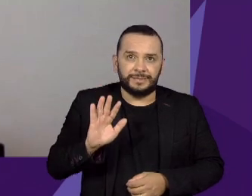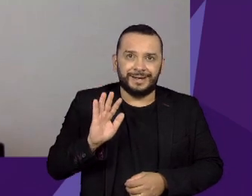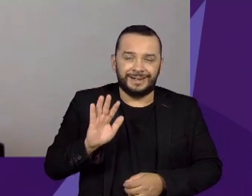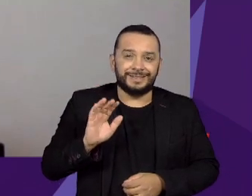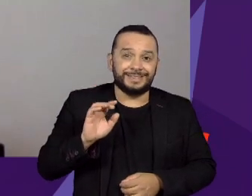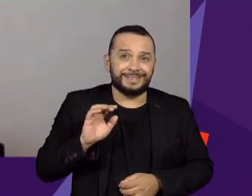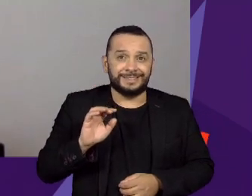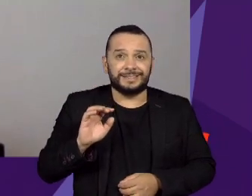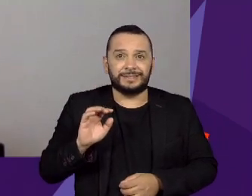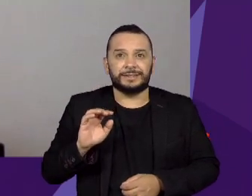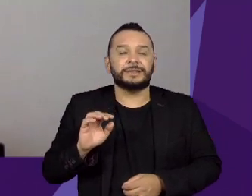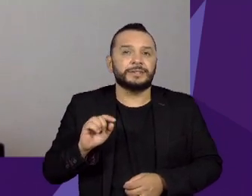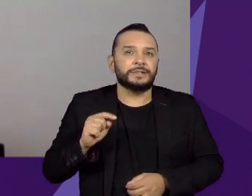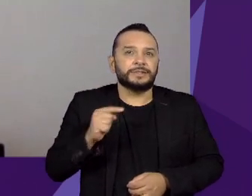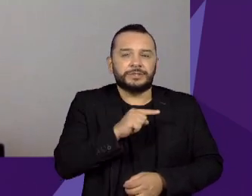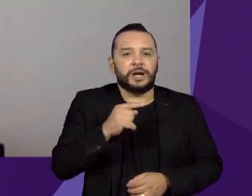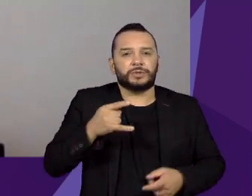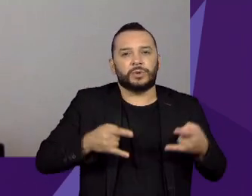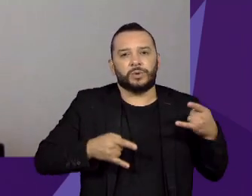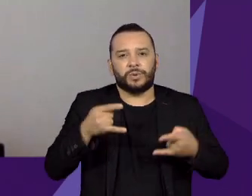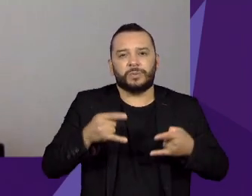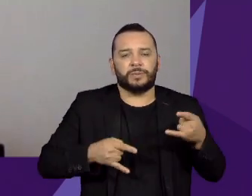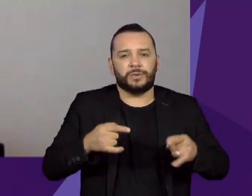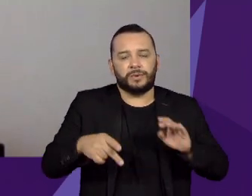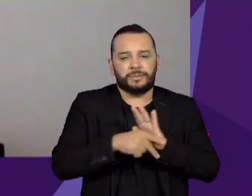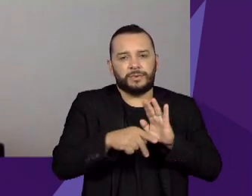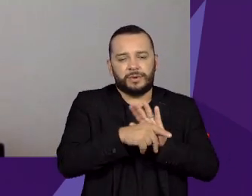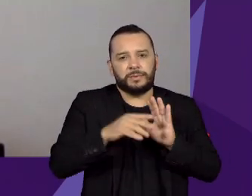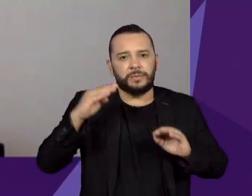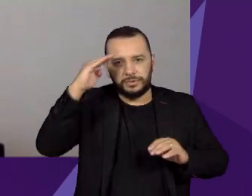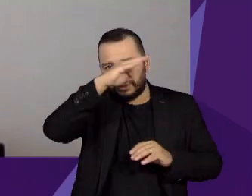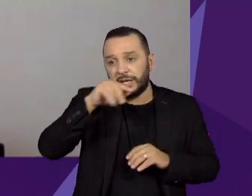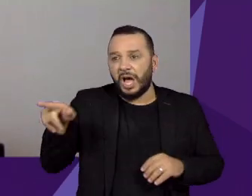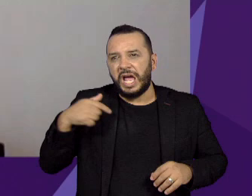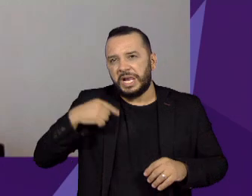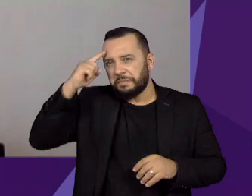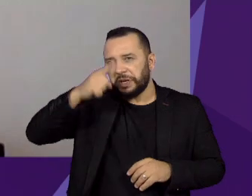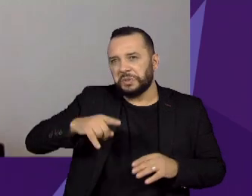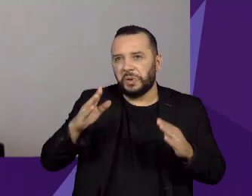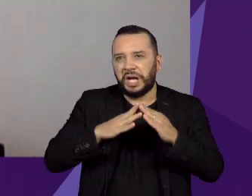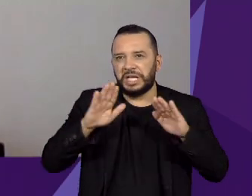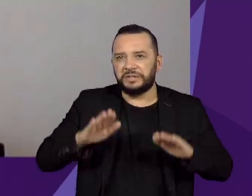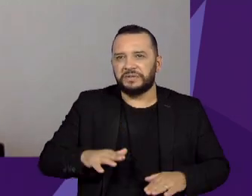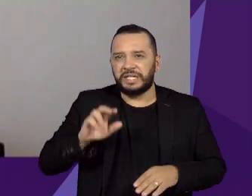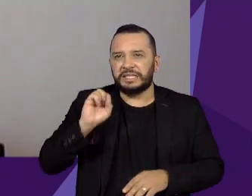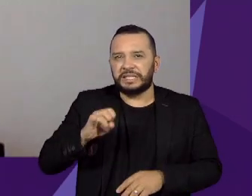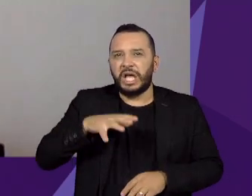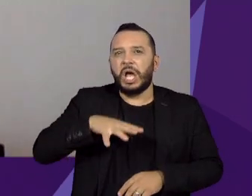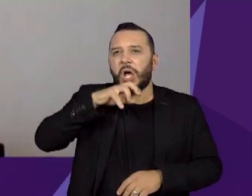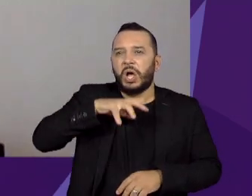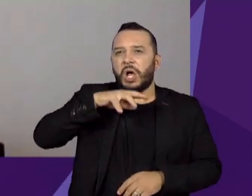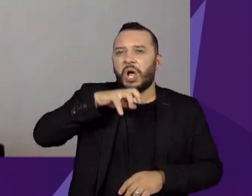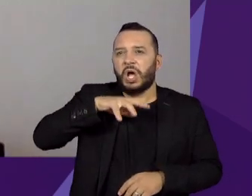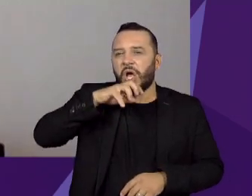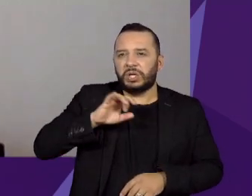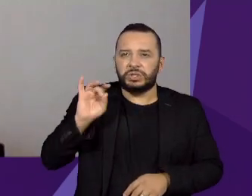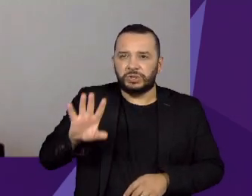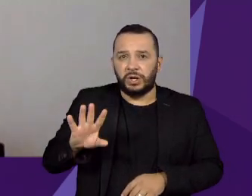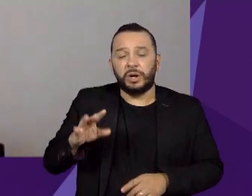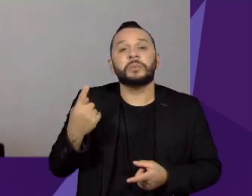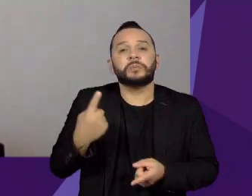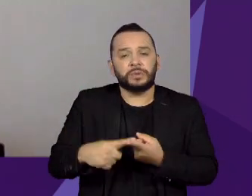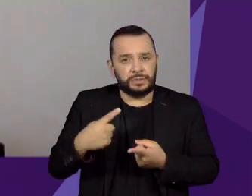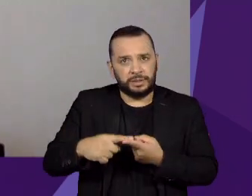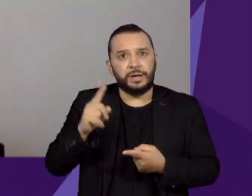lá, os robôs do Bolsonaro repetem isso. Ele mandou ficar em casa e só se tivesse falta de ar, porque é como você trata a